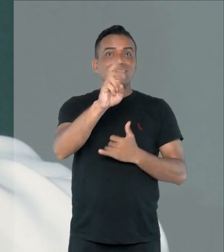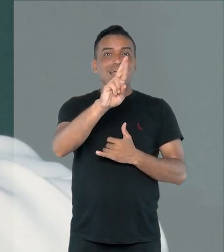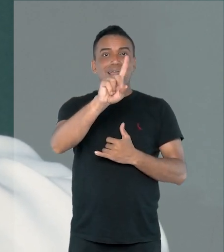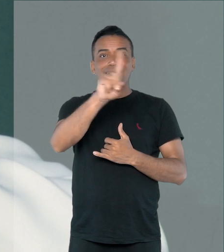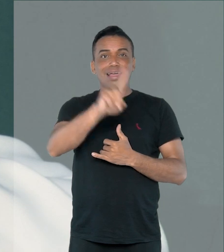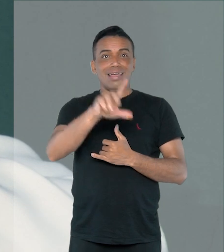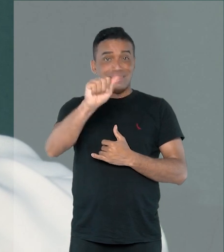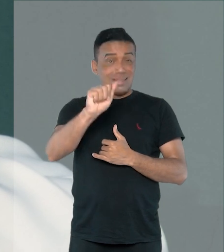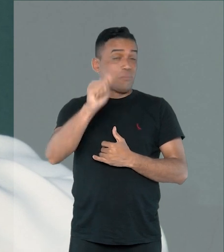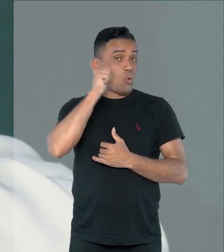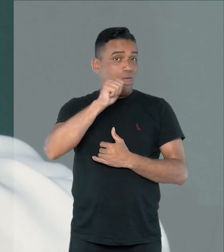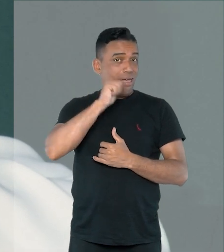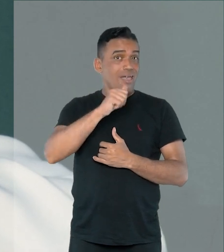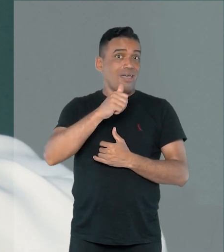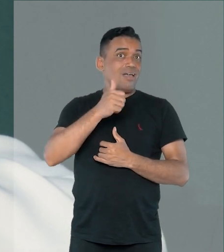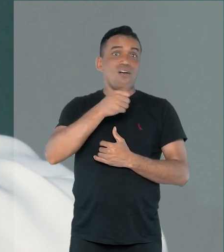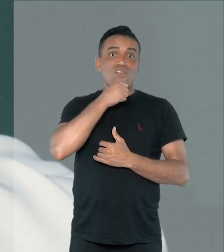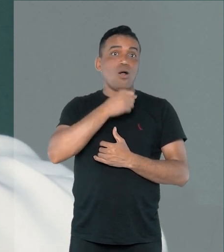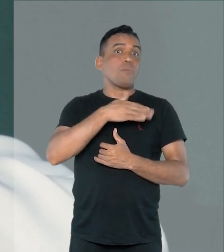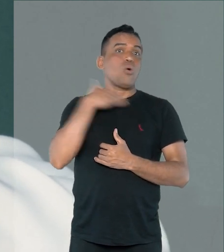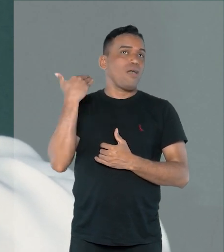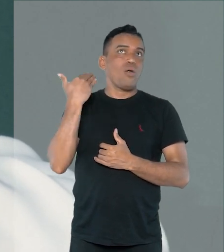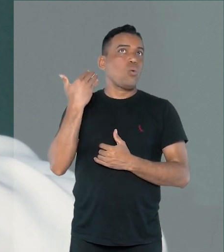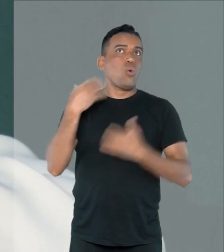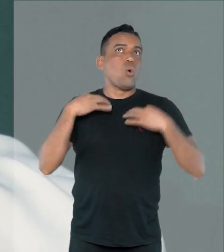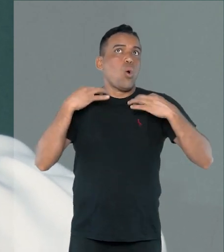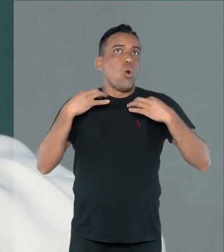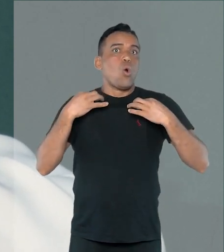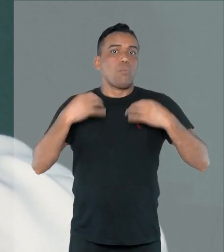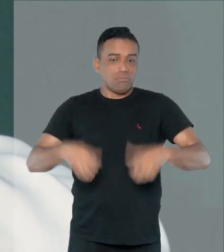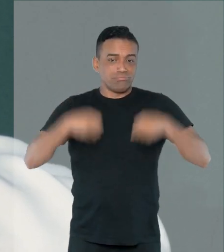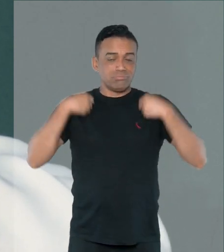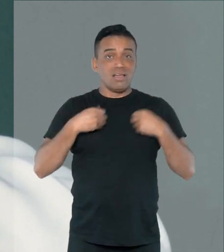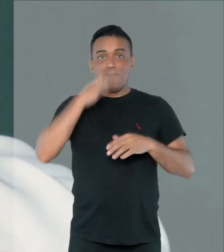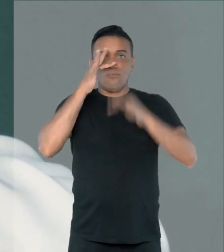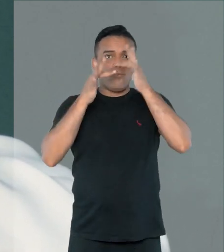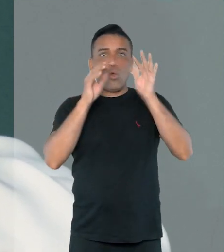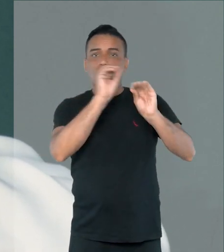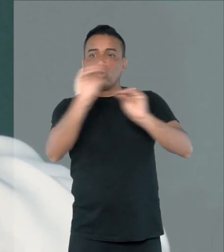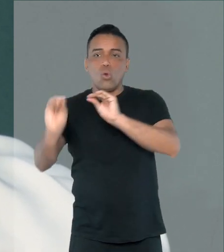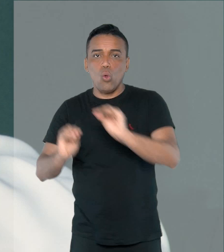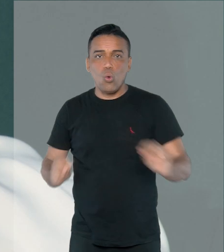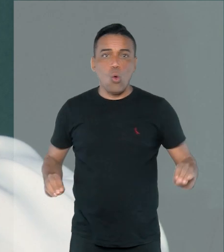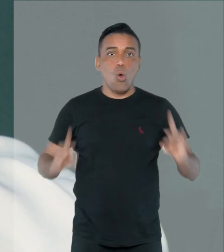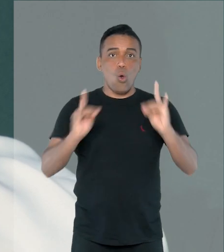a roupa, como é que cobriram ela, as orquídeas que colocaram, quem foi ver, quem não foi ver. O próprio Dom Pedro tem